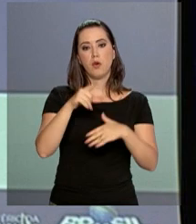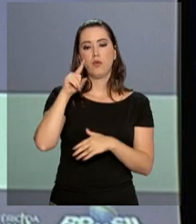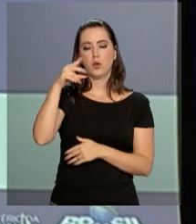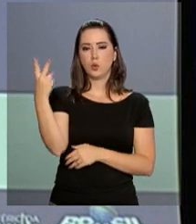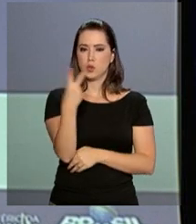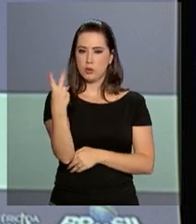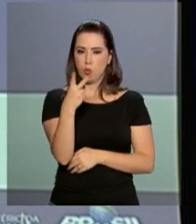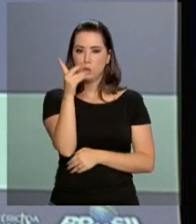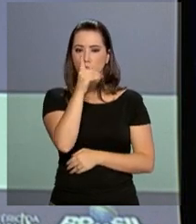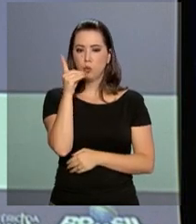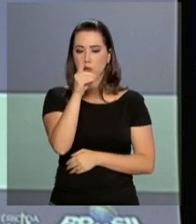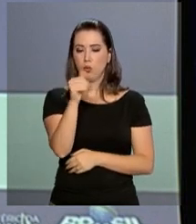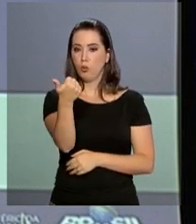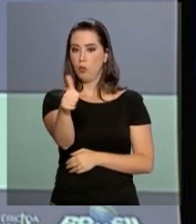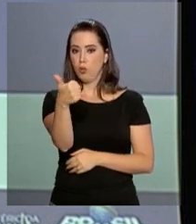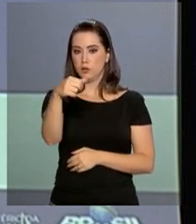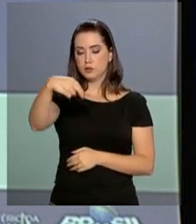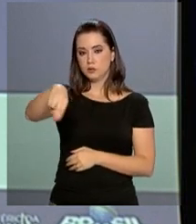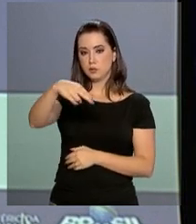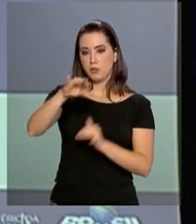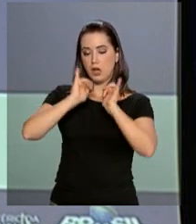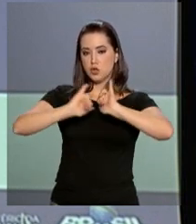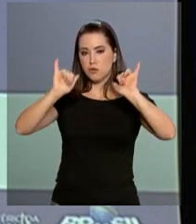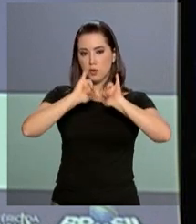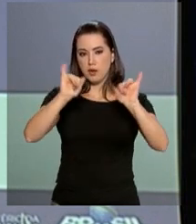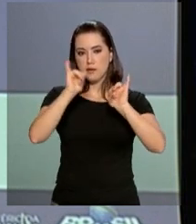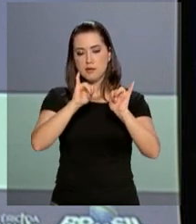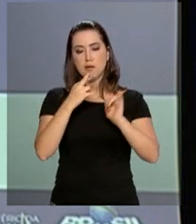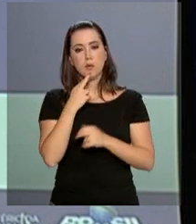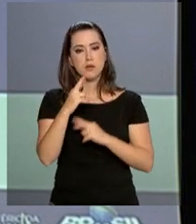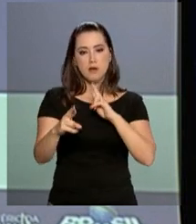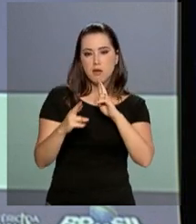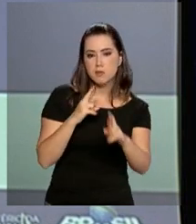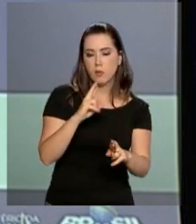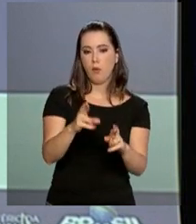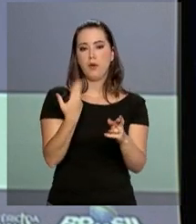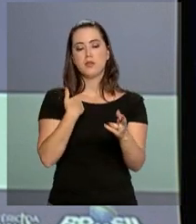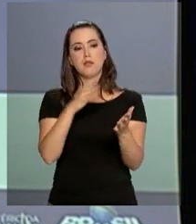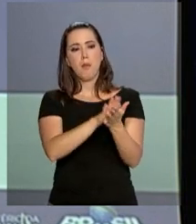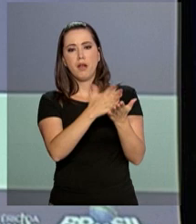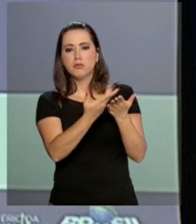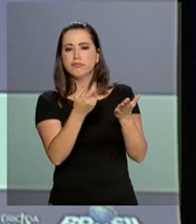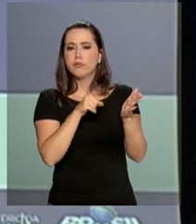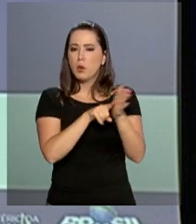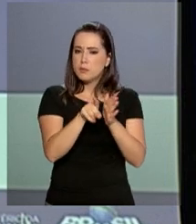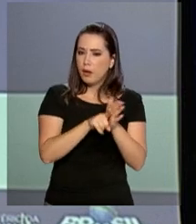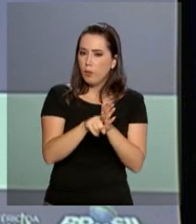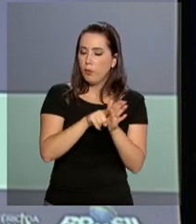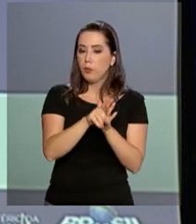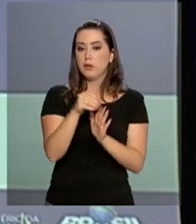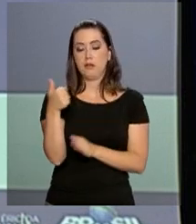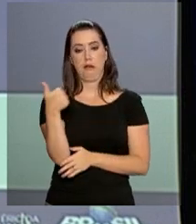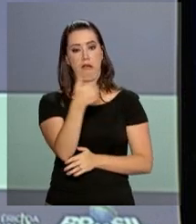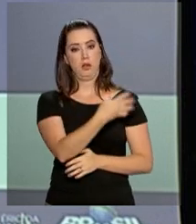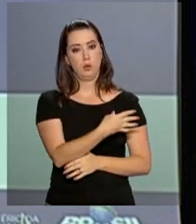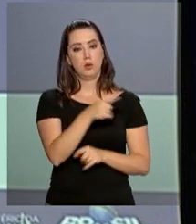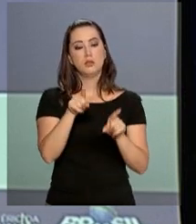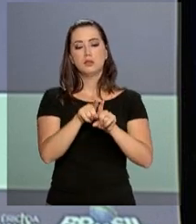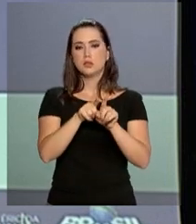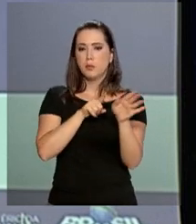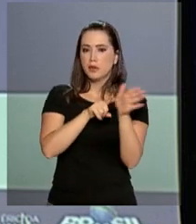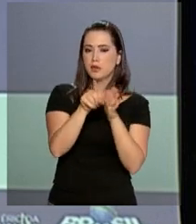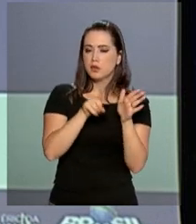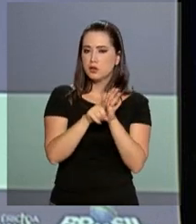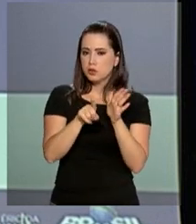no dia 11 a divulgação dos gabaritos e dos cadernos de questão no dia 14 ea divulgação